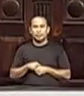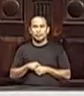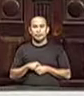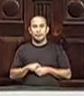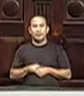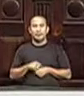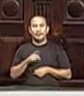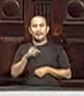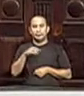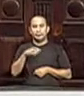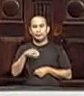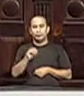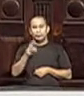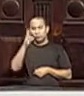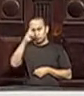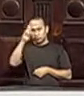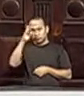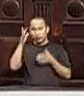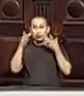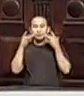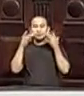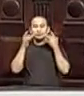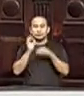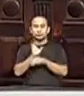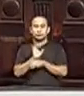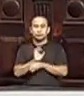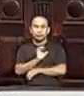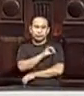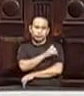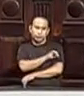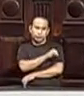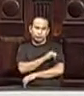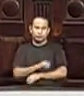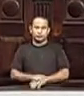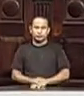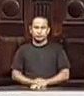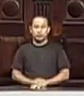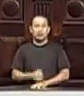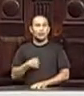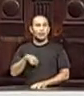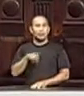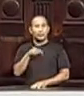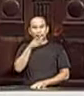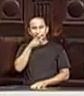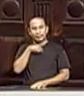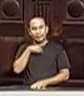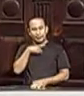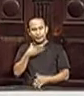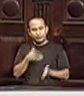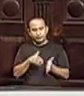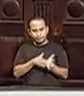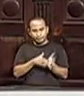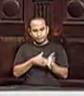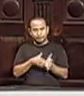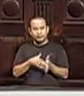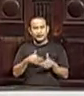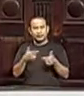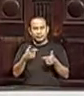Histórico, Artístico e Cultural do Estado do Rio de Janeiro. Frente Parlamentar que tenho a honra de